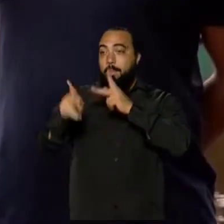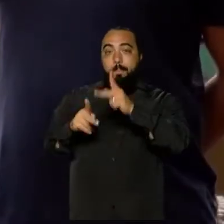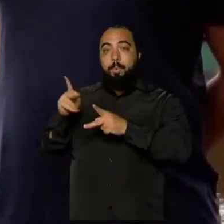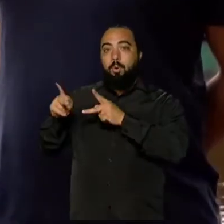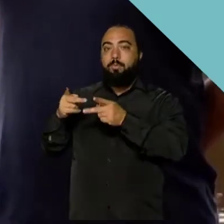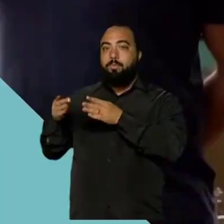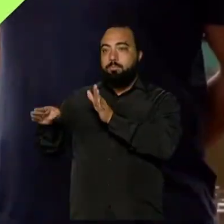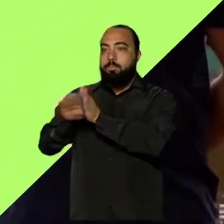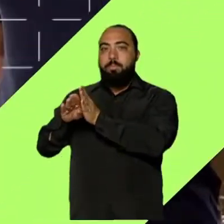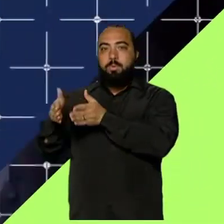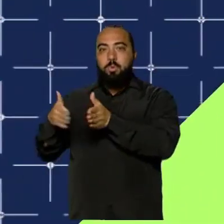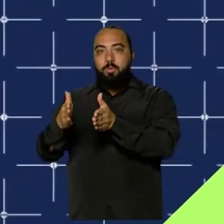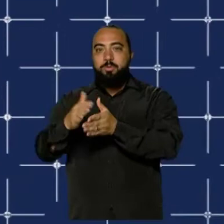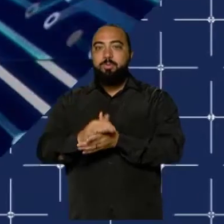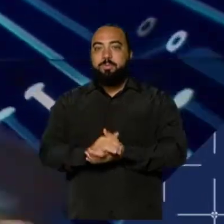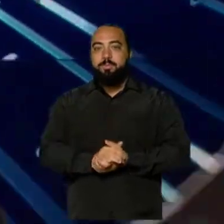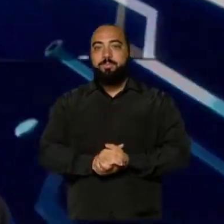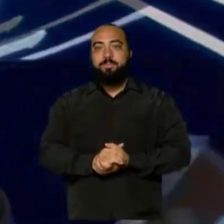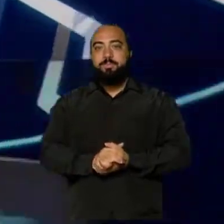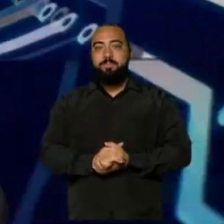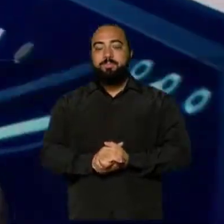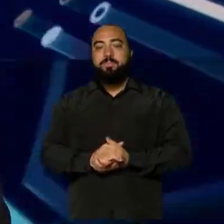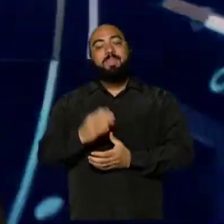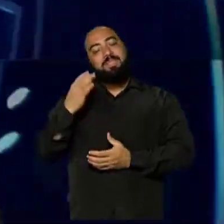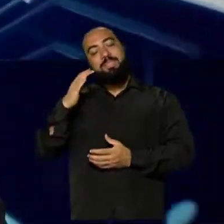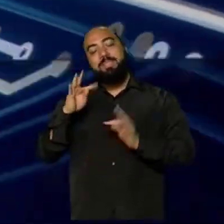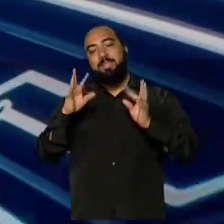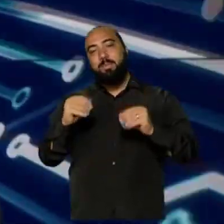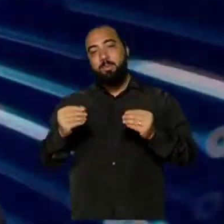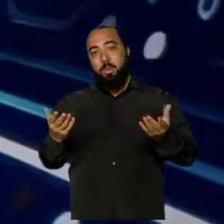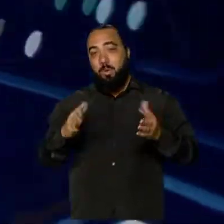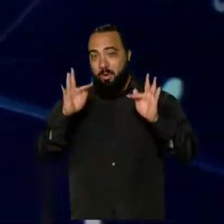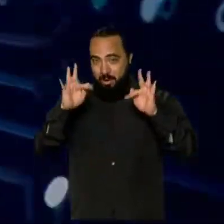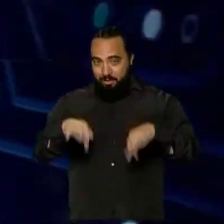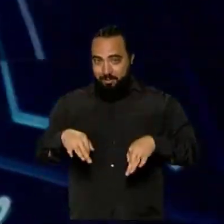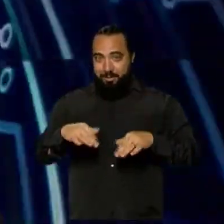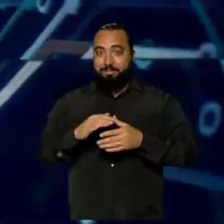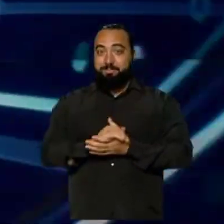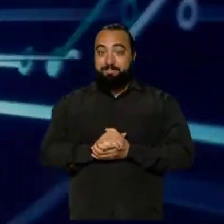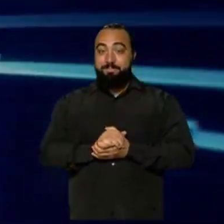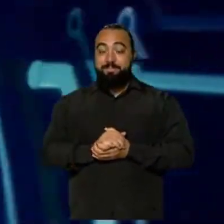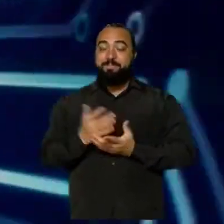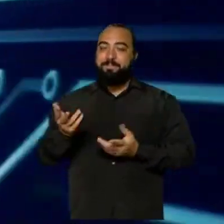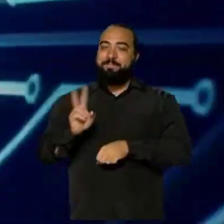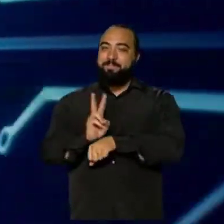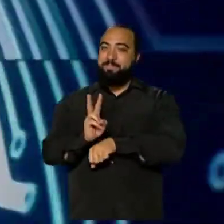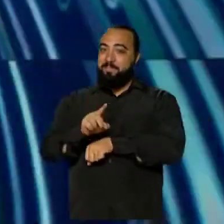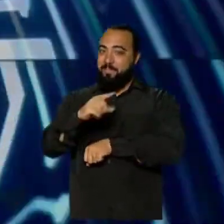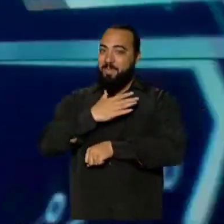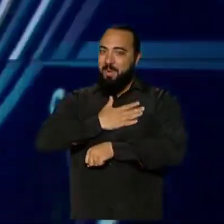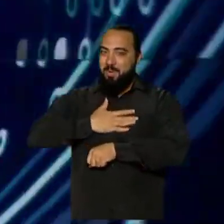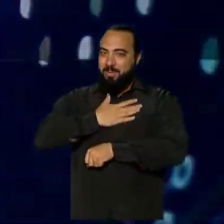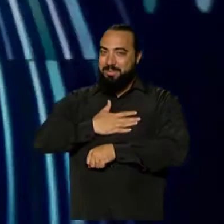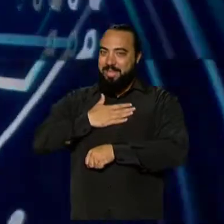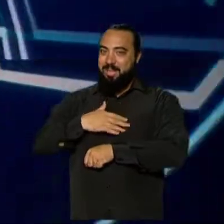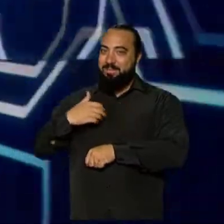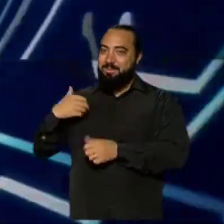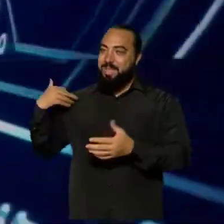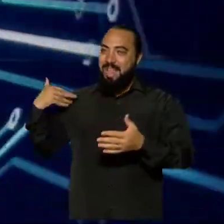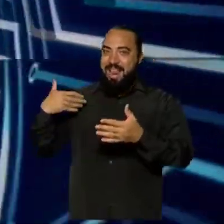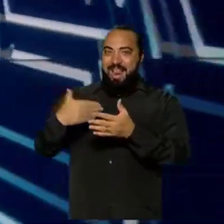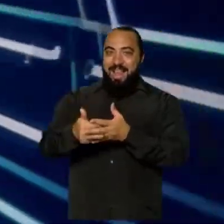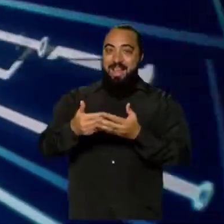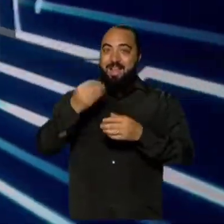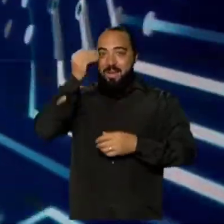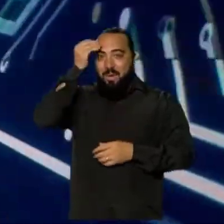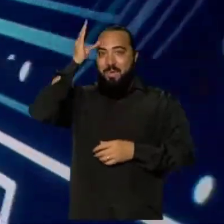está fazendo aqui. E o Ciência Tudo de hoje está chegando ao fim. Eu espero que você tenha gostado da nossa jornada pelo